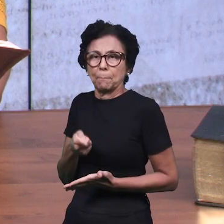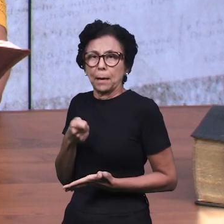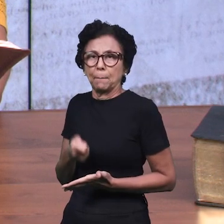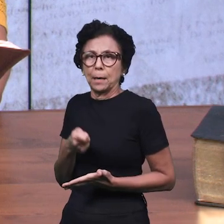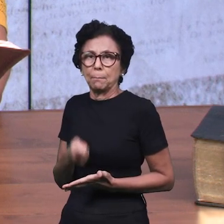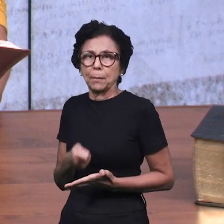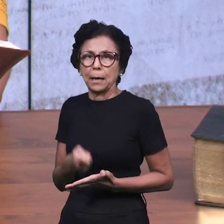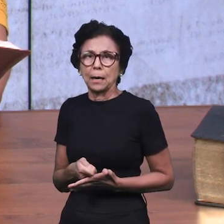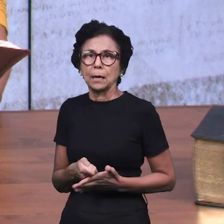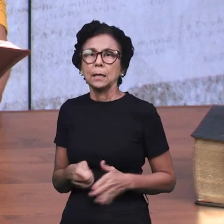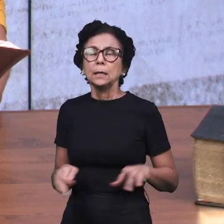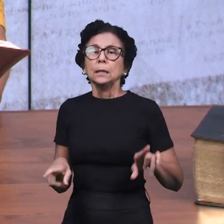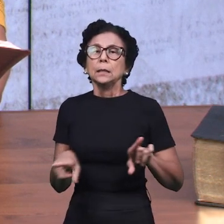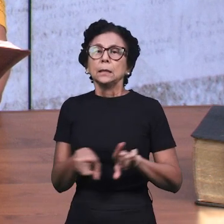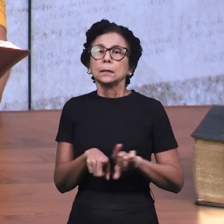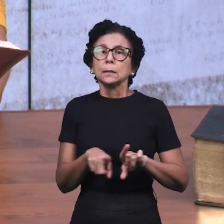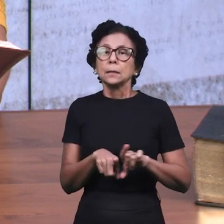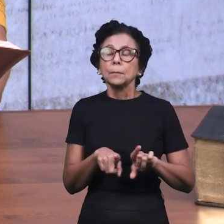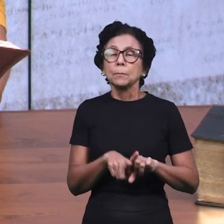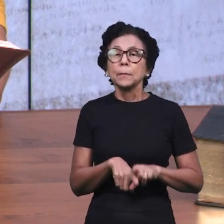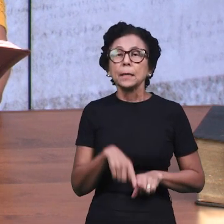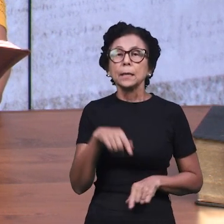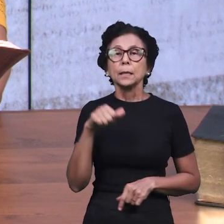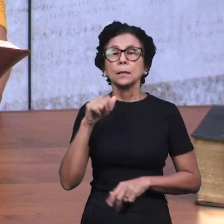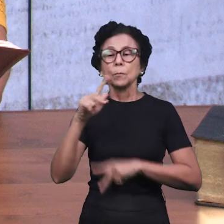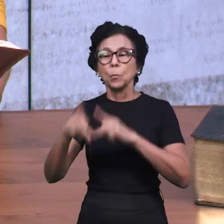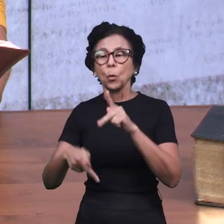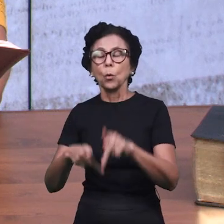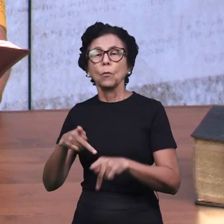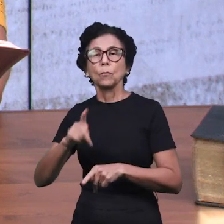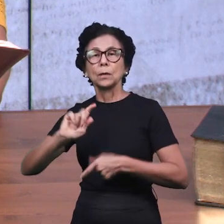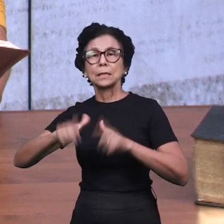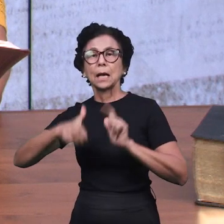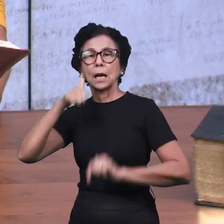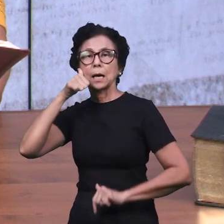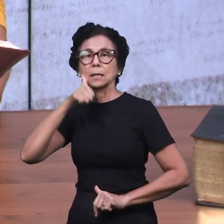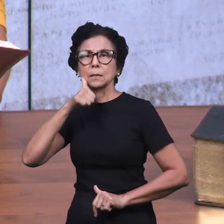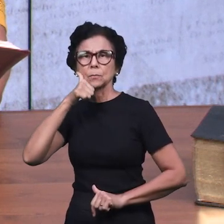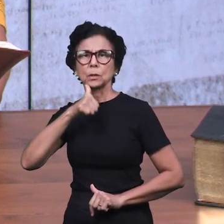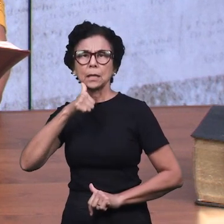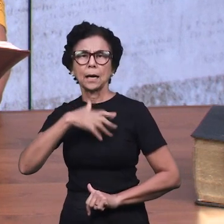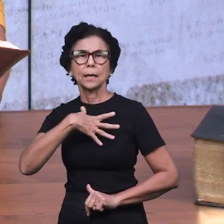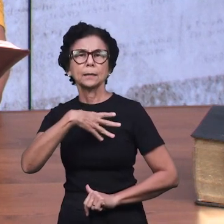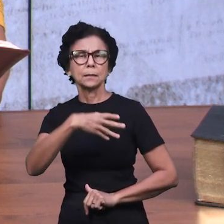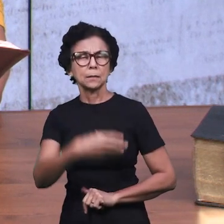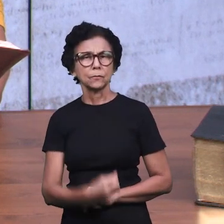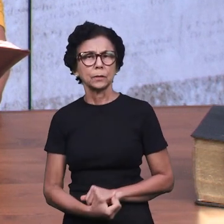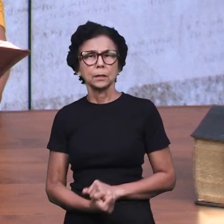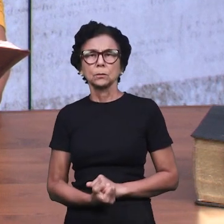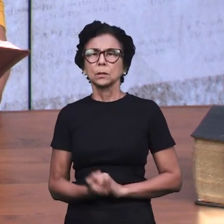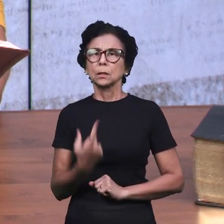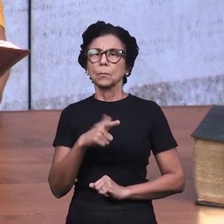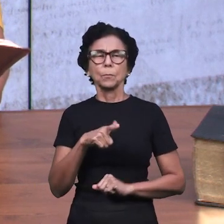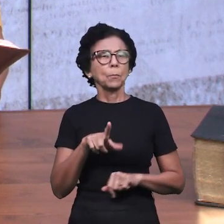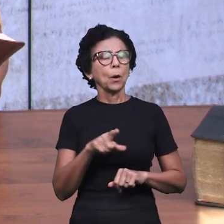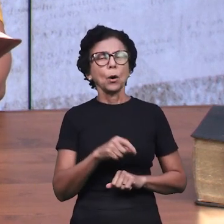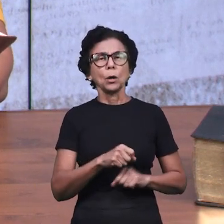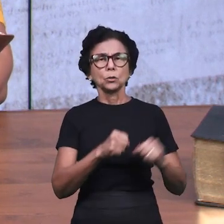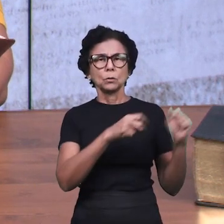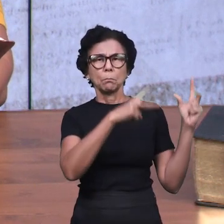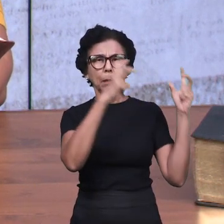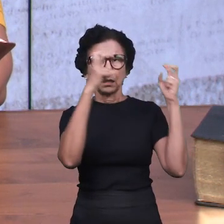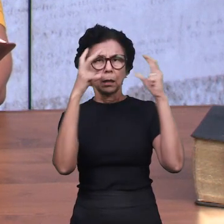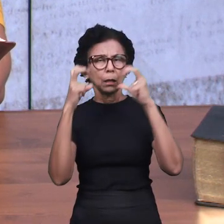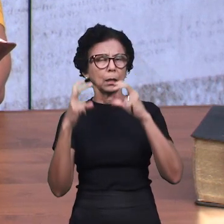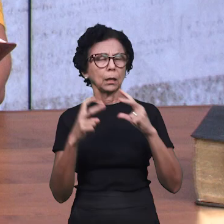rameira dentre as filhas de Israel, nem haverá sodomita entre os filhos de Israel. Não